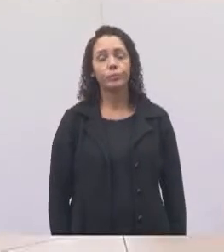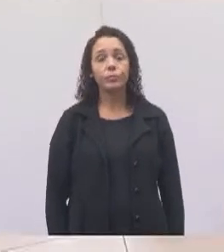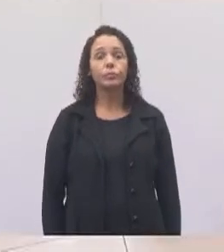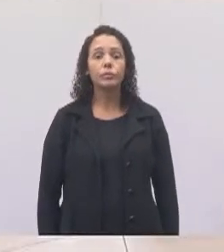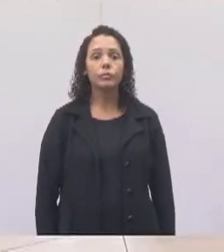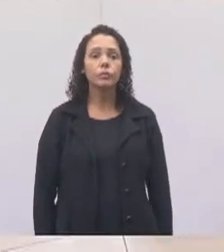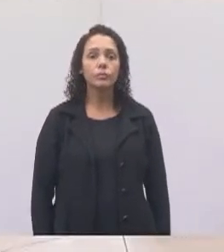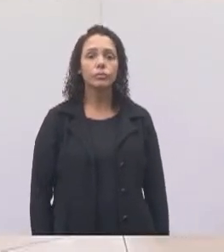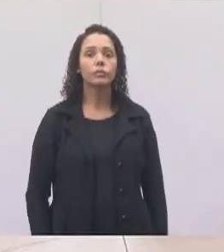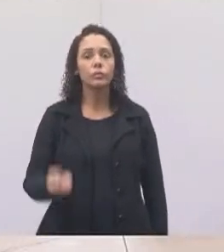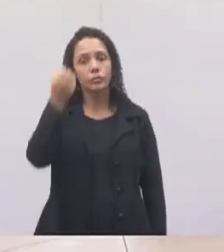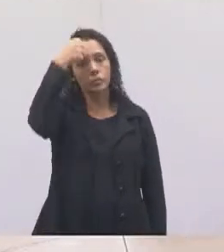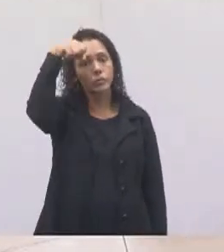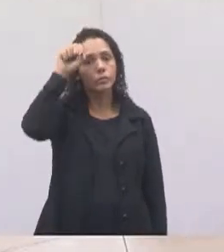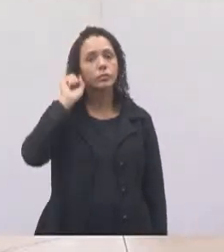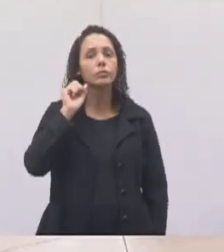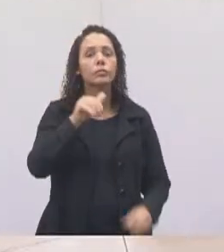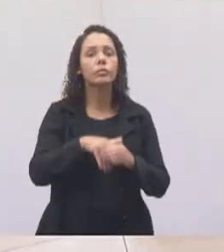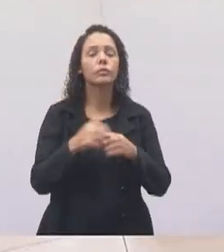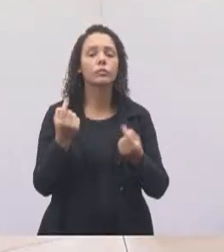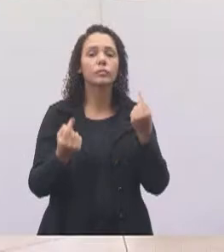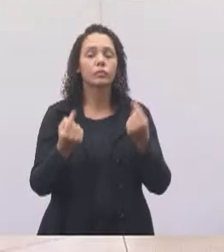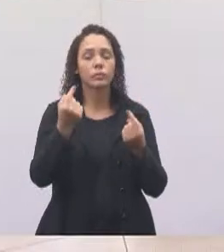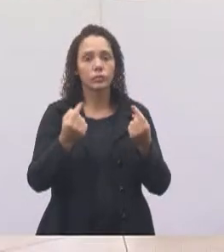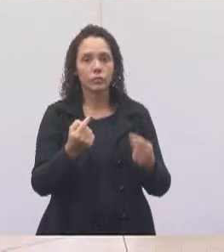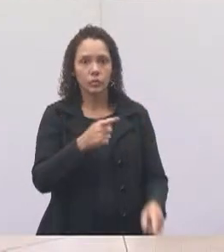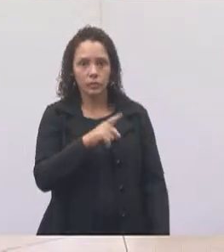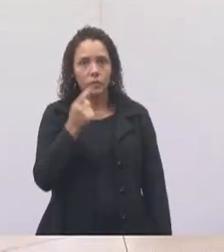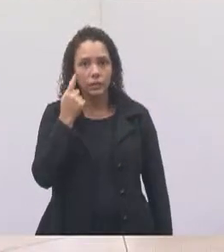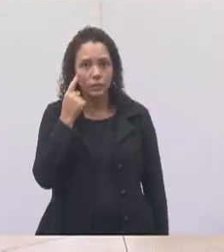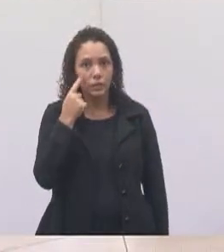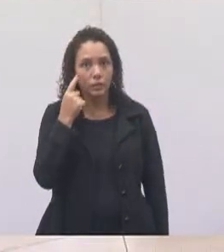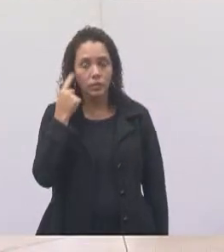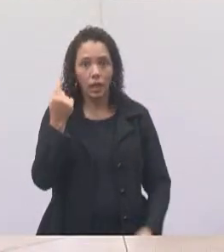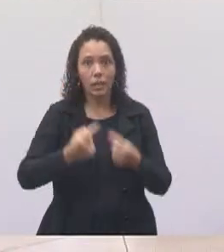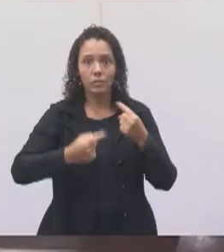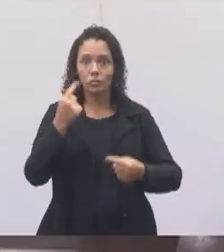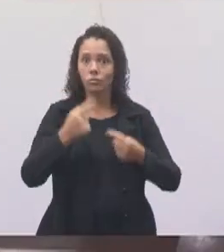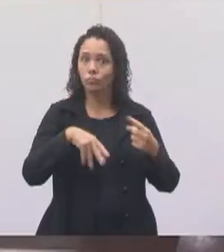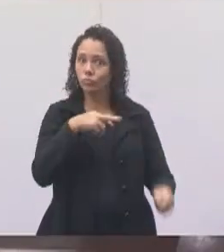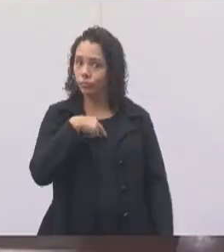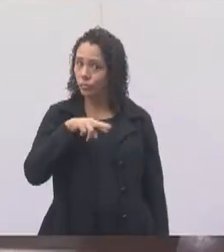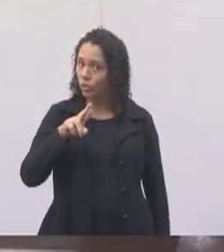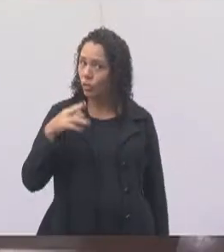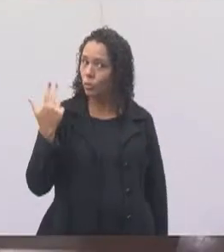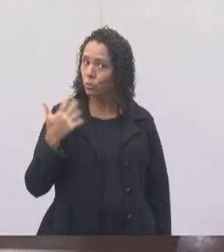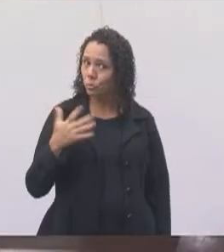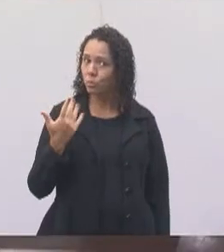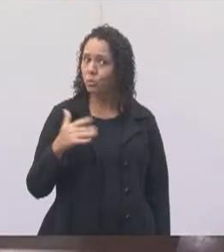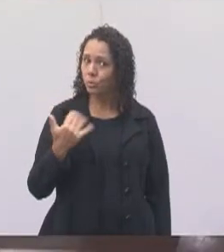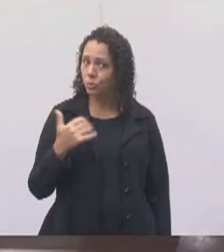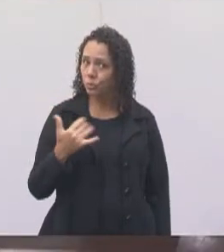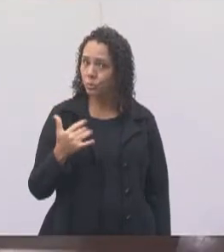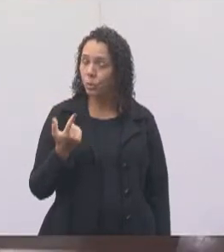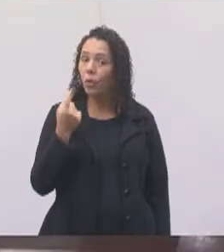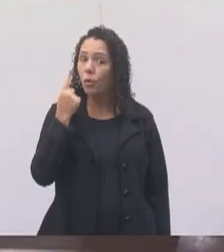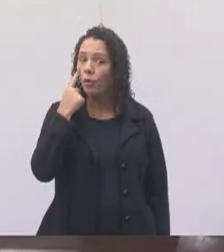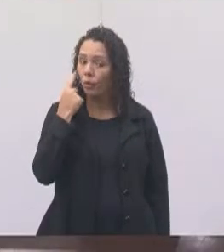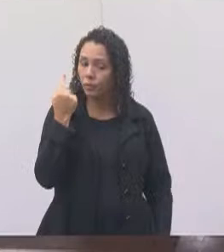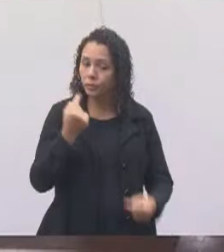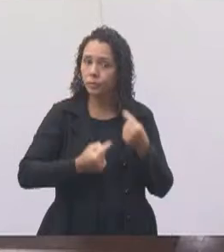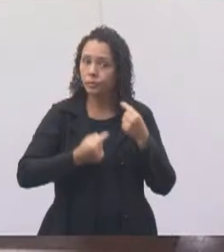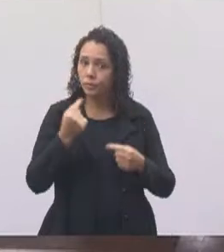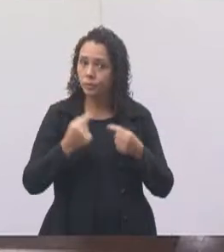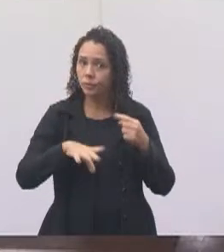Como vota a vereadora Sônia Patas da Amizade? Vocês viram como que essa discussão religiosa dá um babado, né? Olha só a discussão que